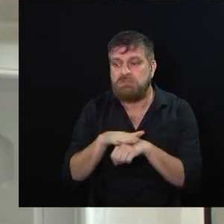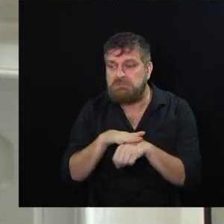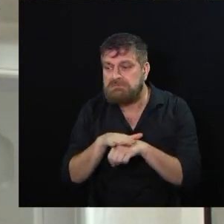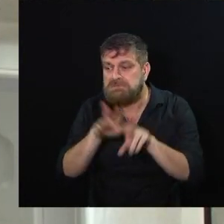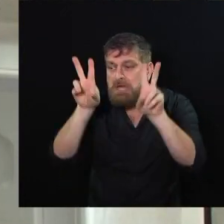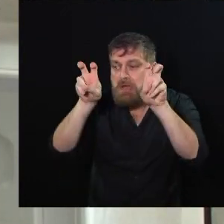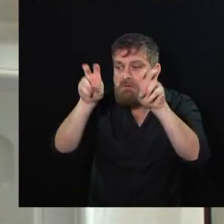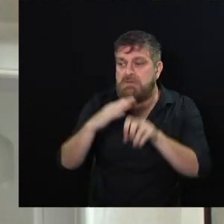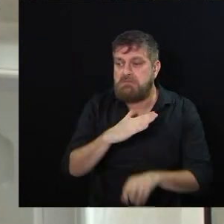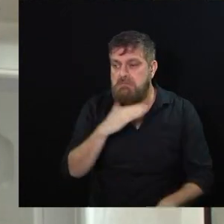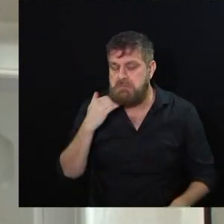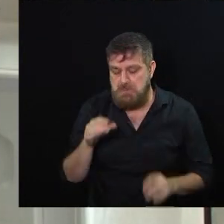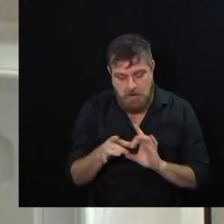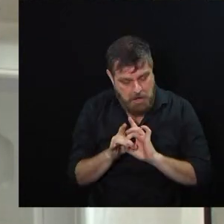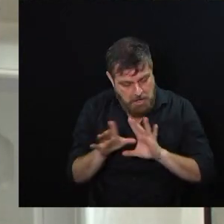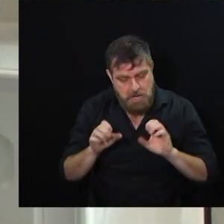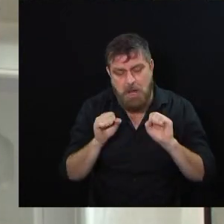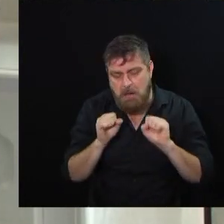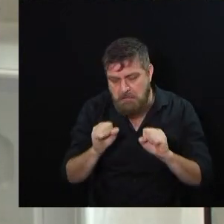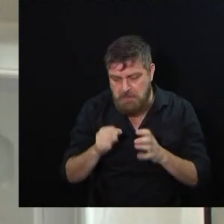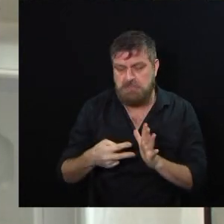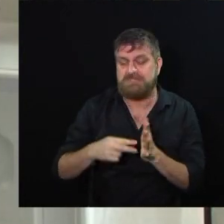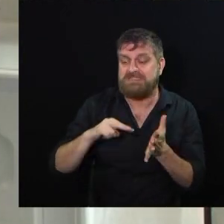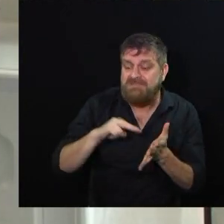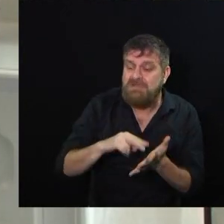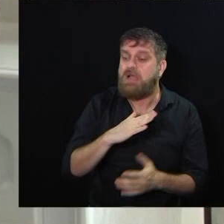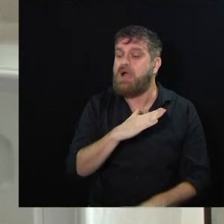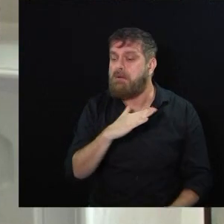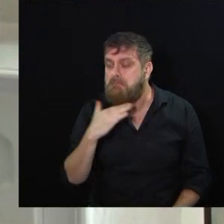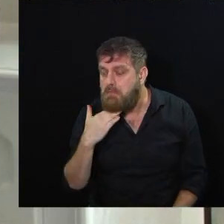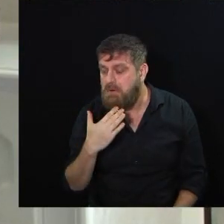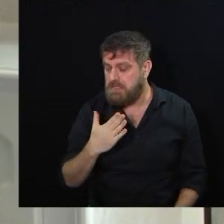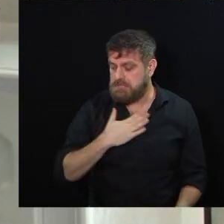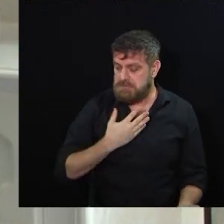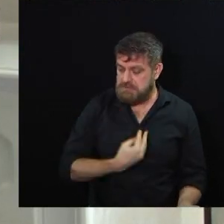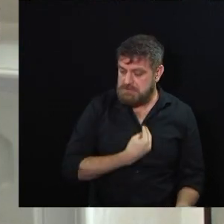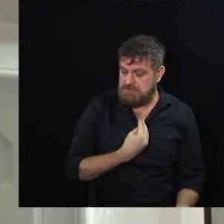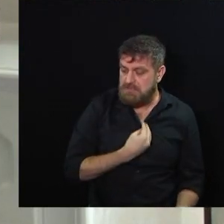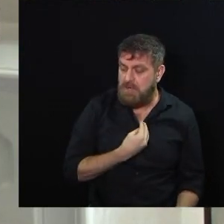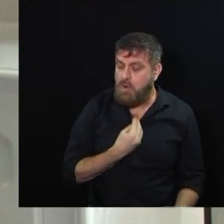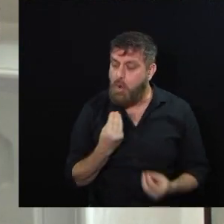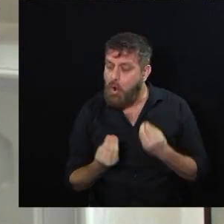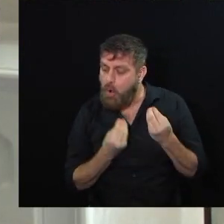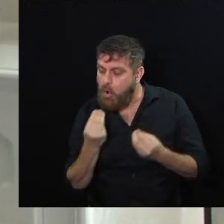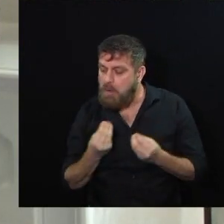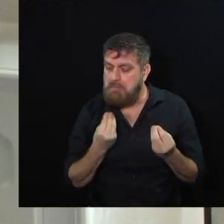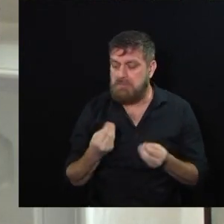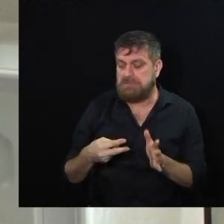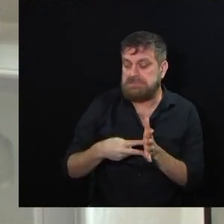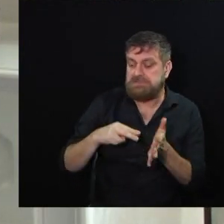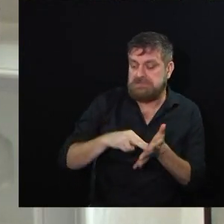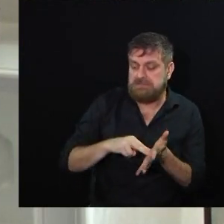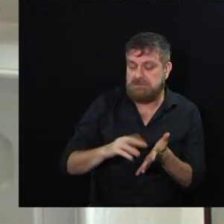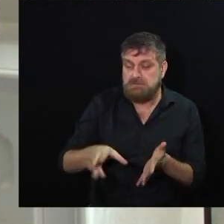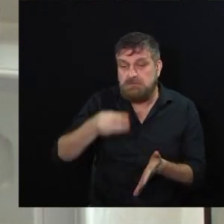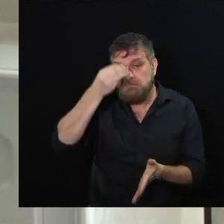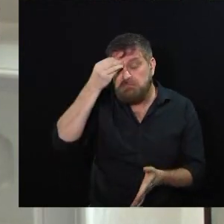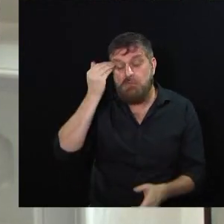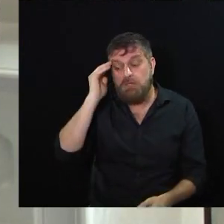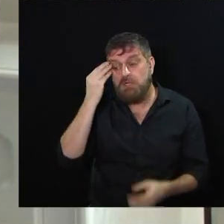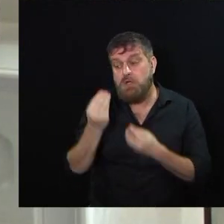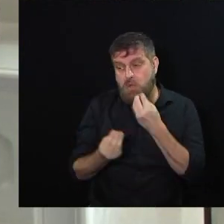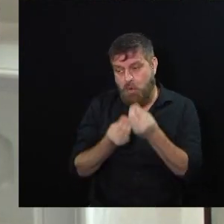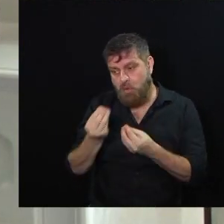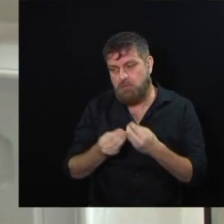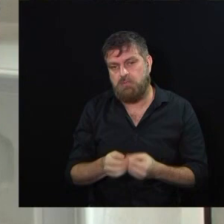falar o que é a morte representa para mim, como que ela é, né, o que eu entendo disto, eu consigo ter um